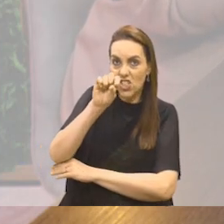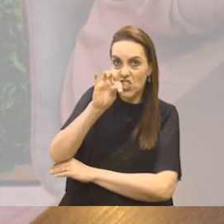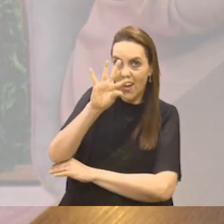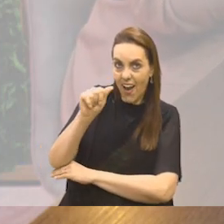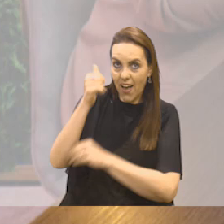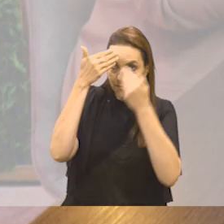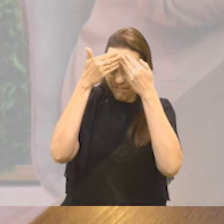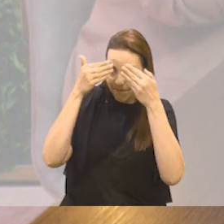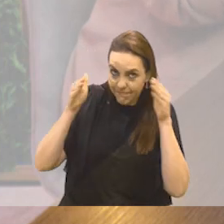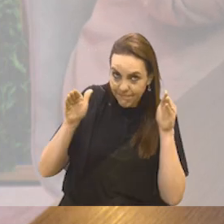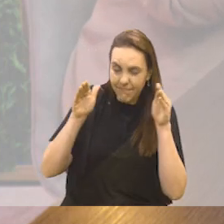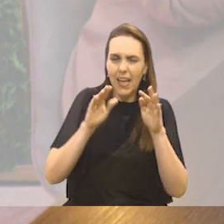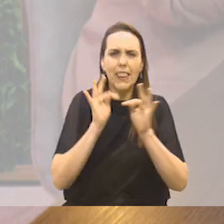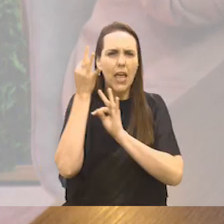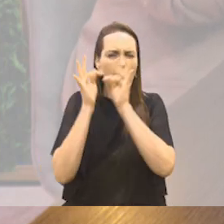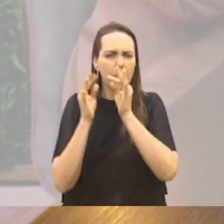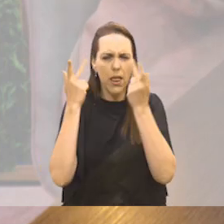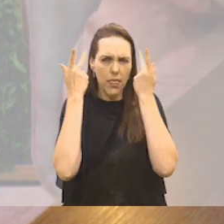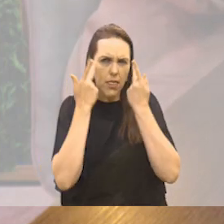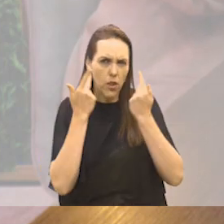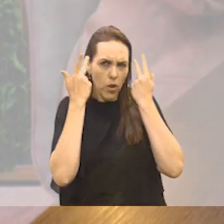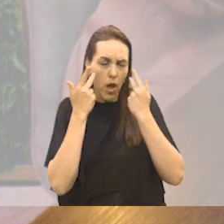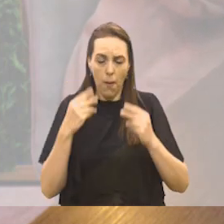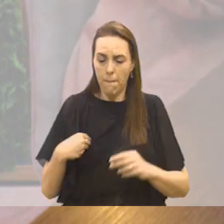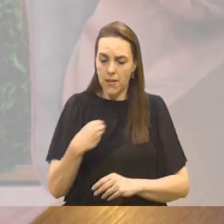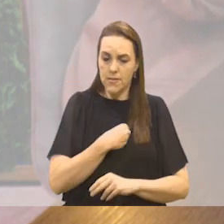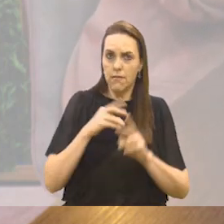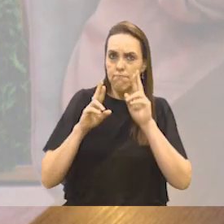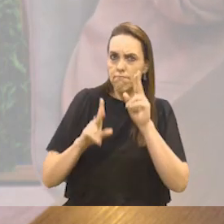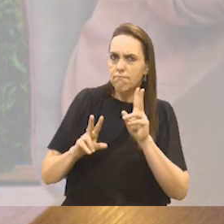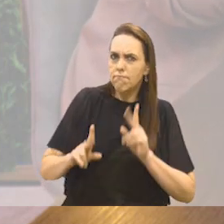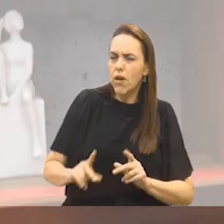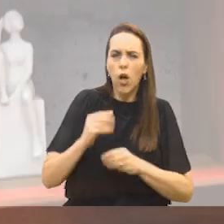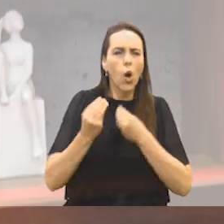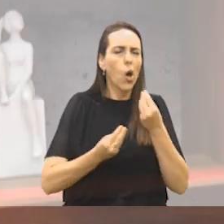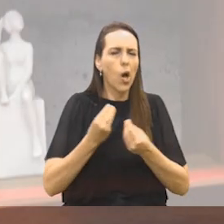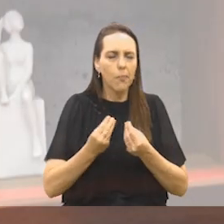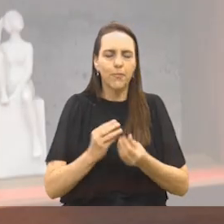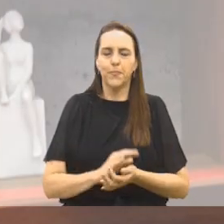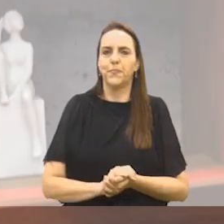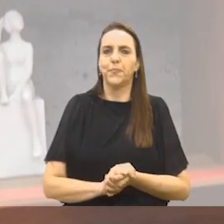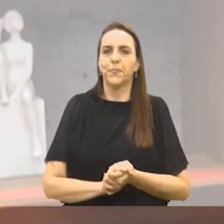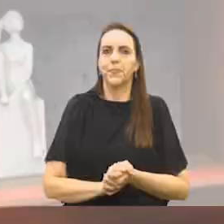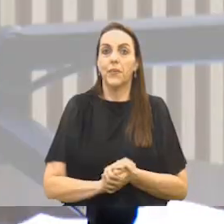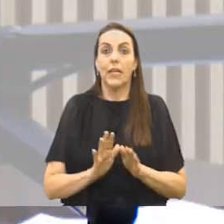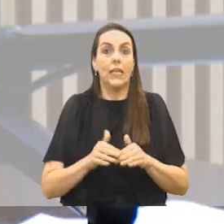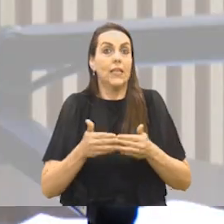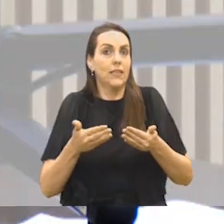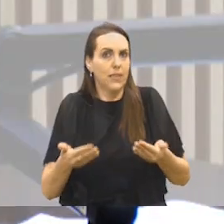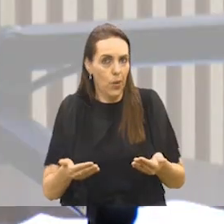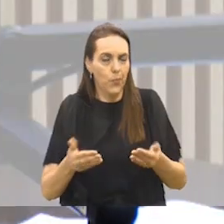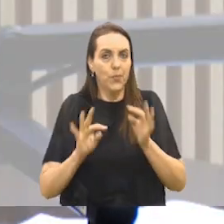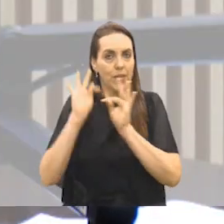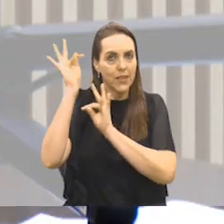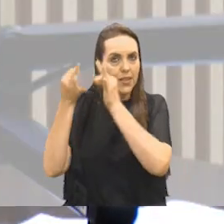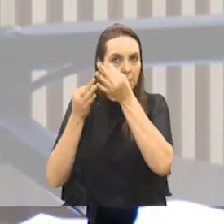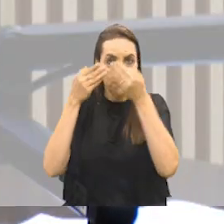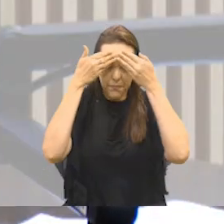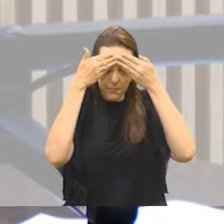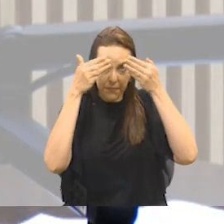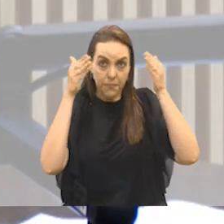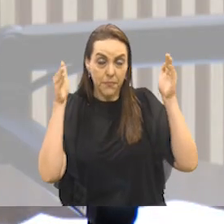e como ela se difere de uma terapia convencional, de uma medicina, por exemplo. Certo. Bom, Rafa,